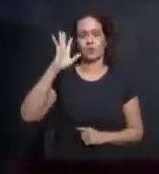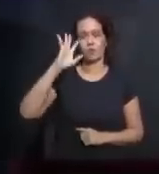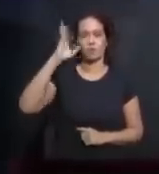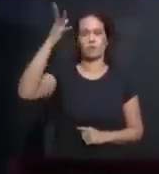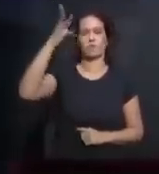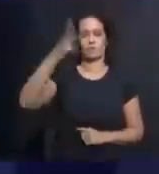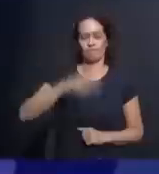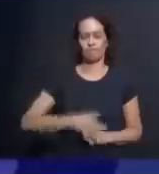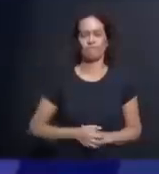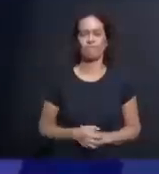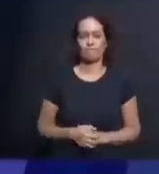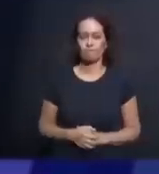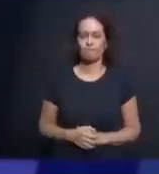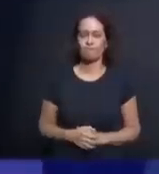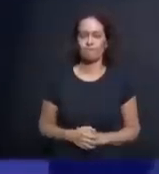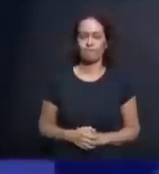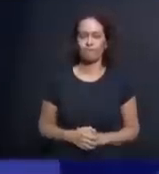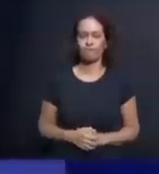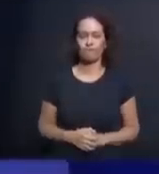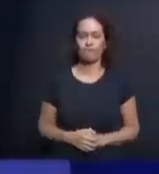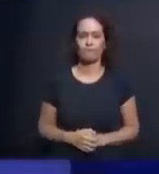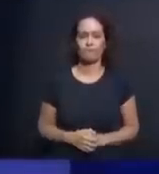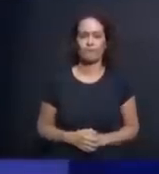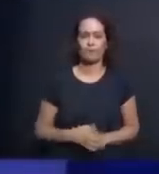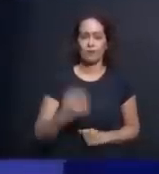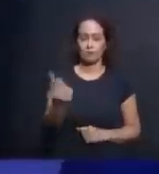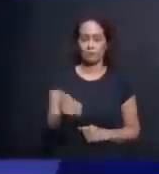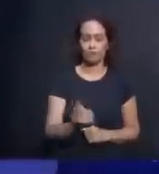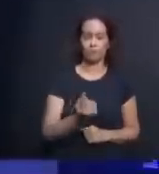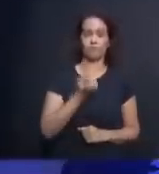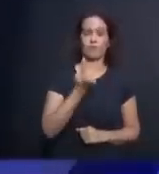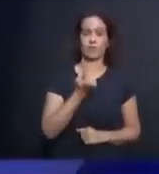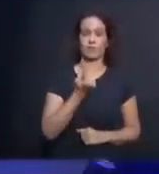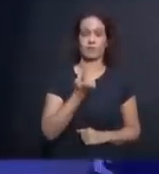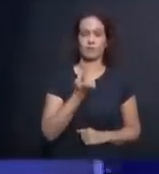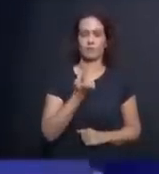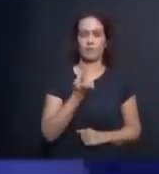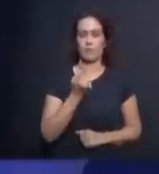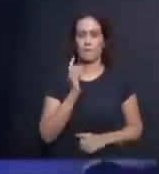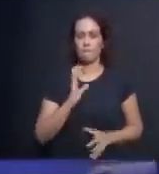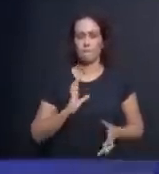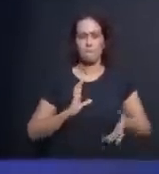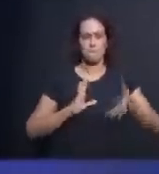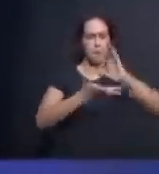decisão. E depois que eu vim aqui à frente, a minha vida nunca mais foi a mesma.